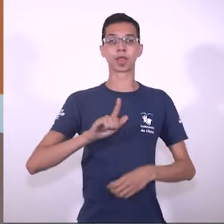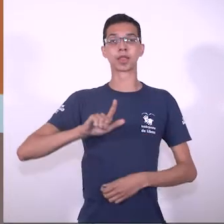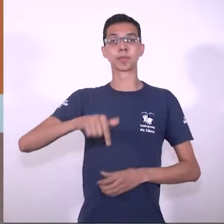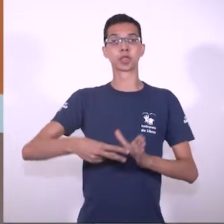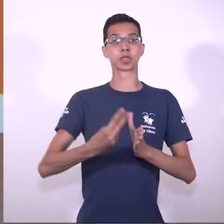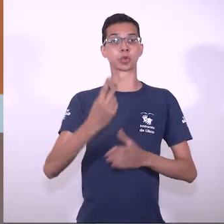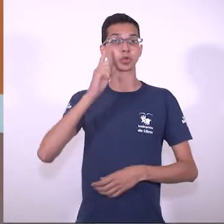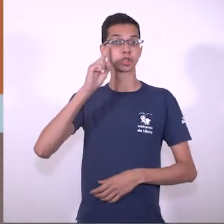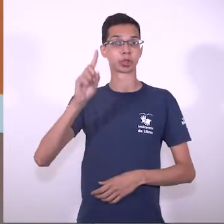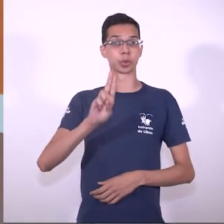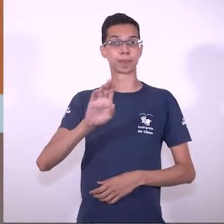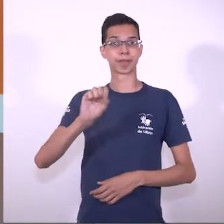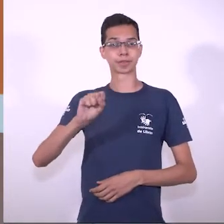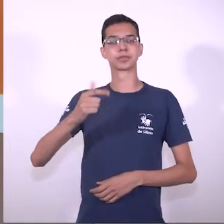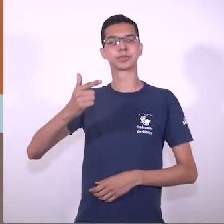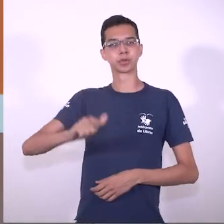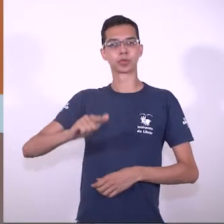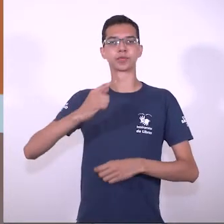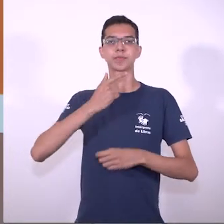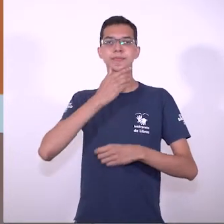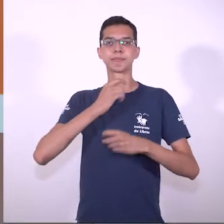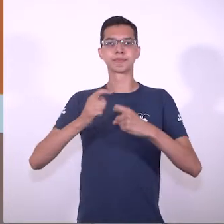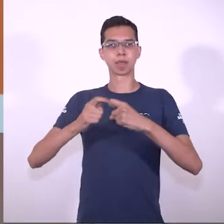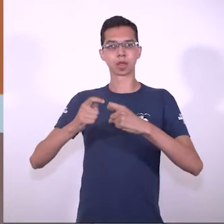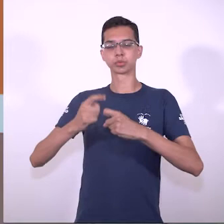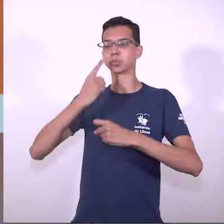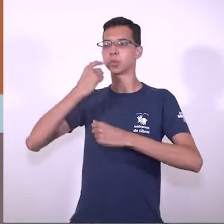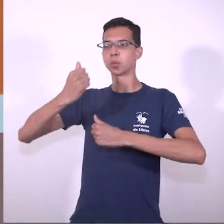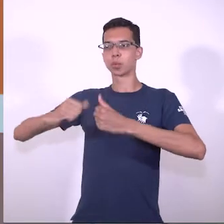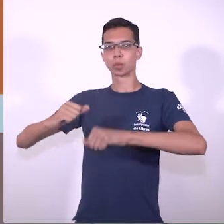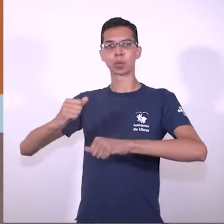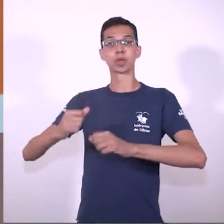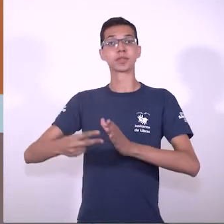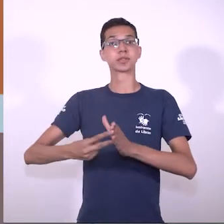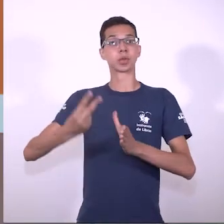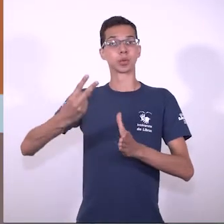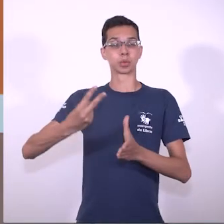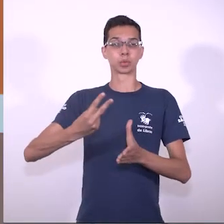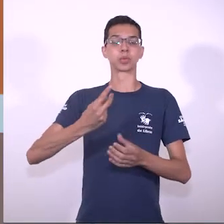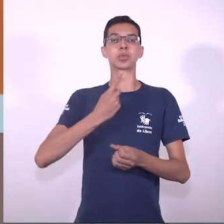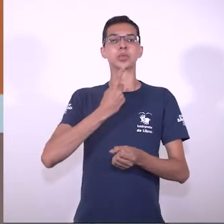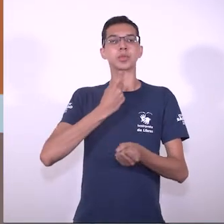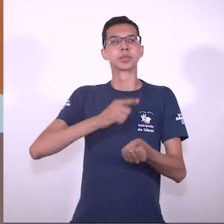coleta laboratorial, onde o médico tem a oportunidade de